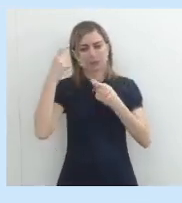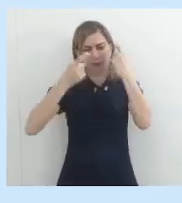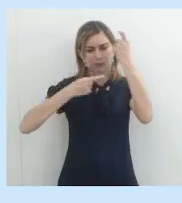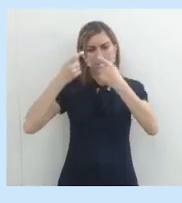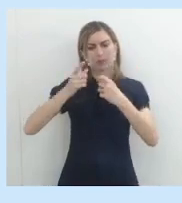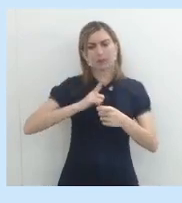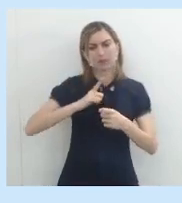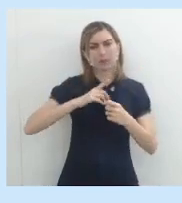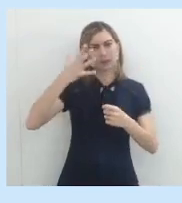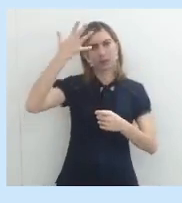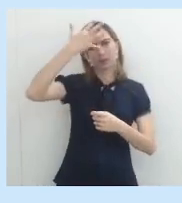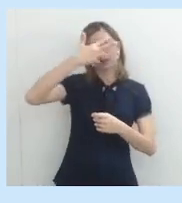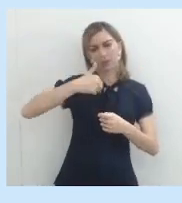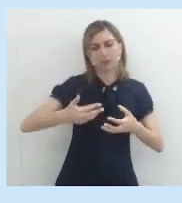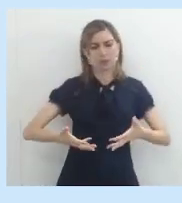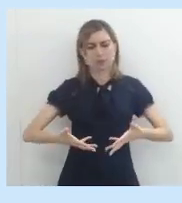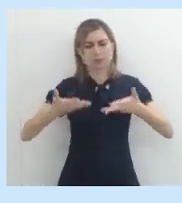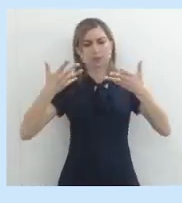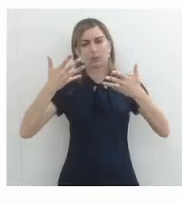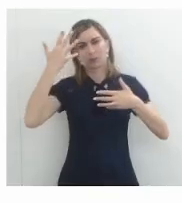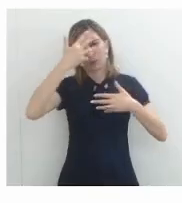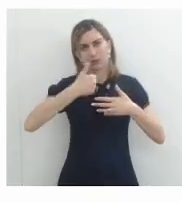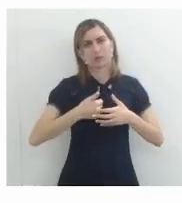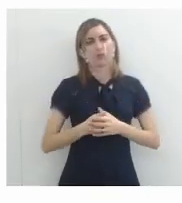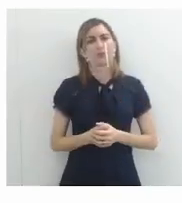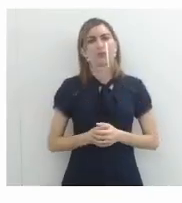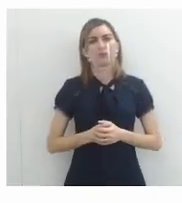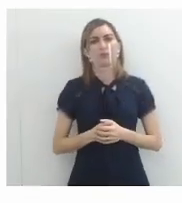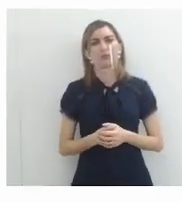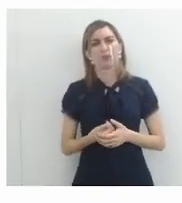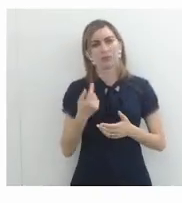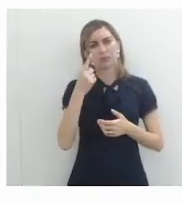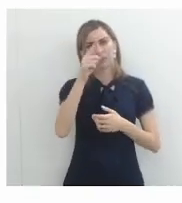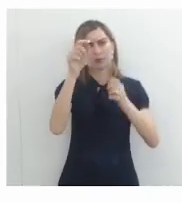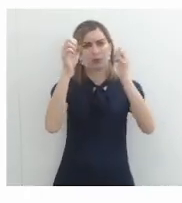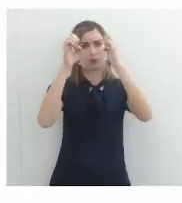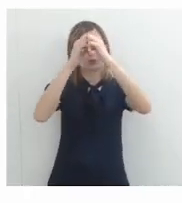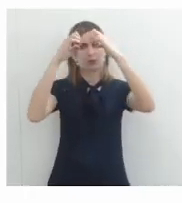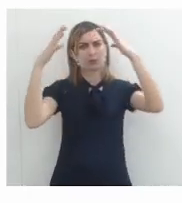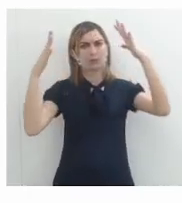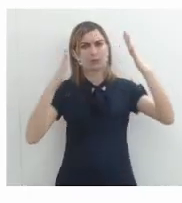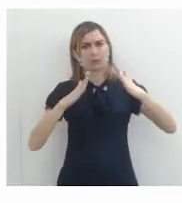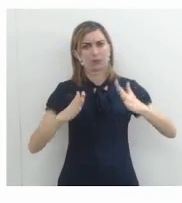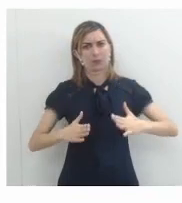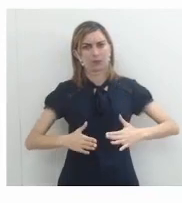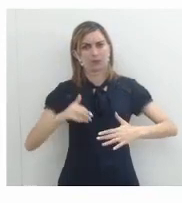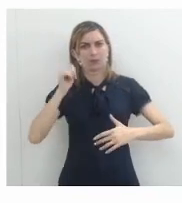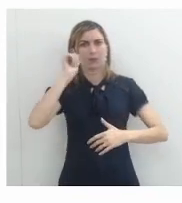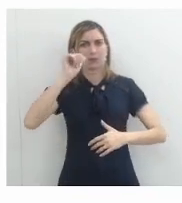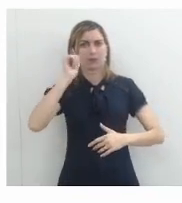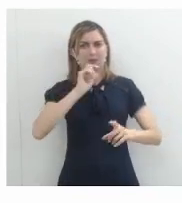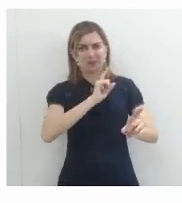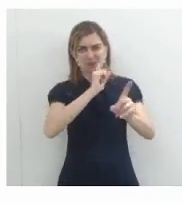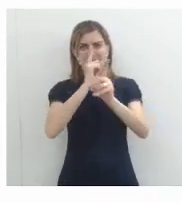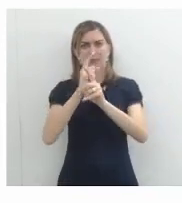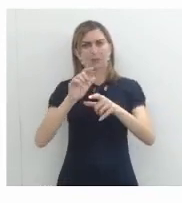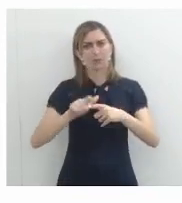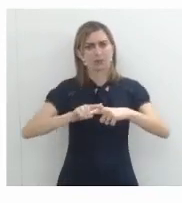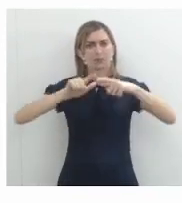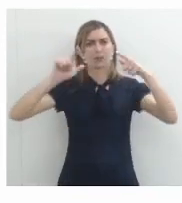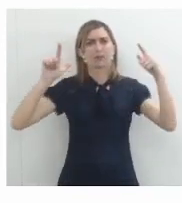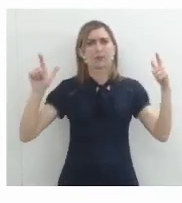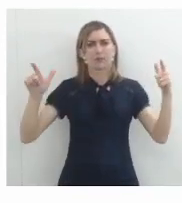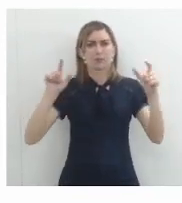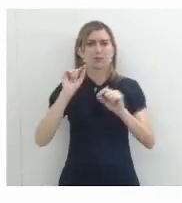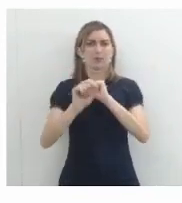ter beleza, né, nesses objetos. As esculturas femininas foram encontradas em números muito maiores do